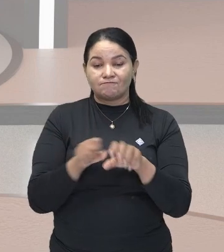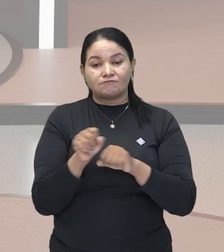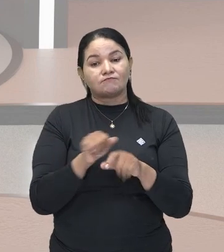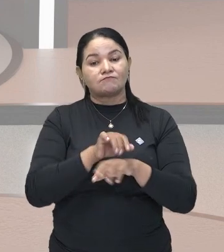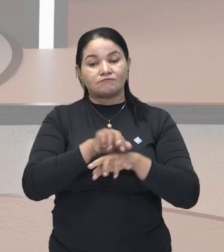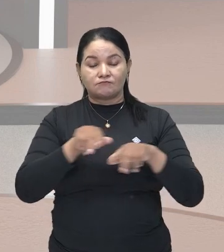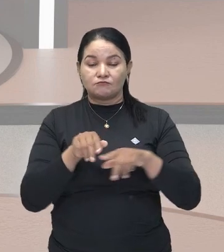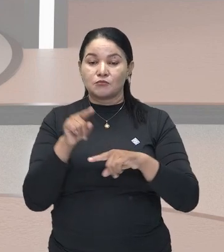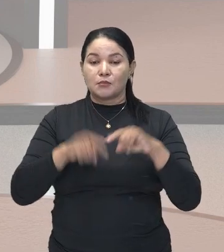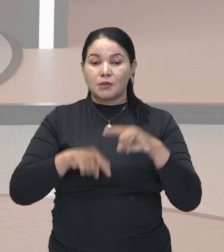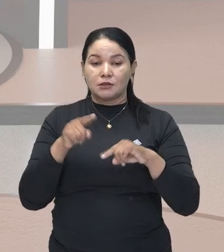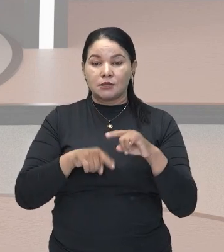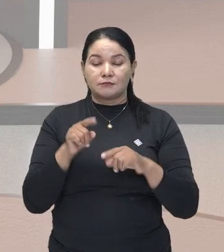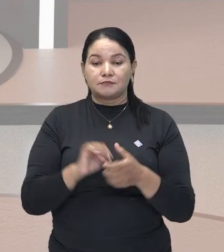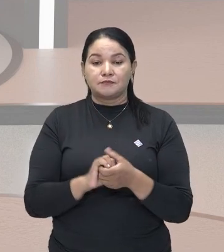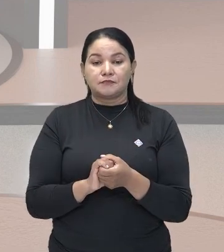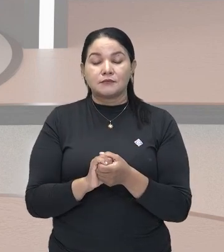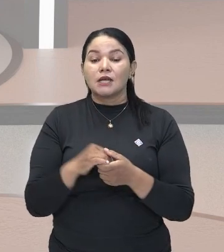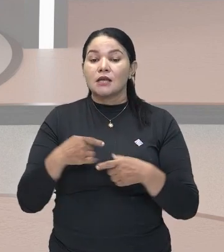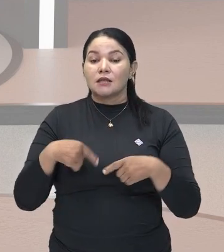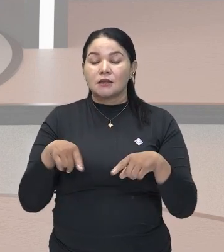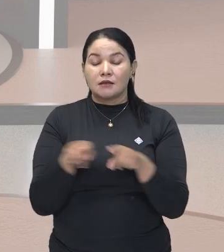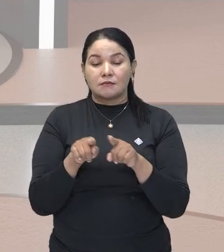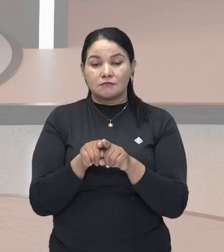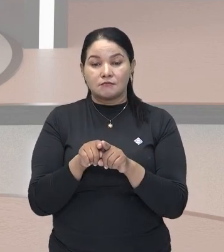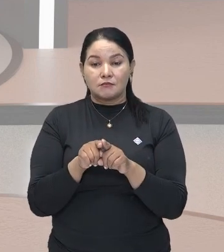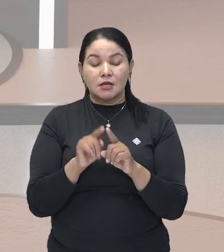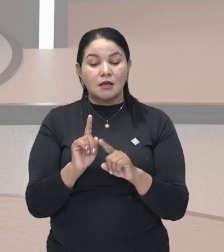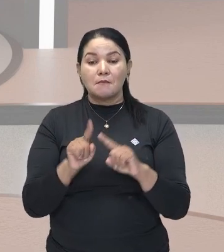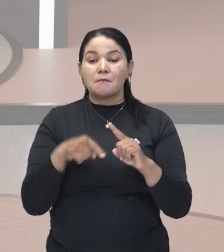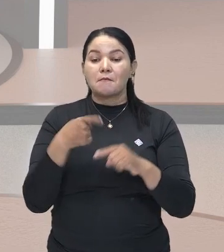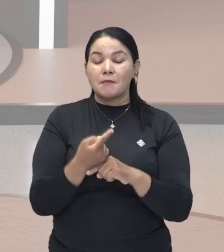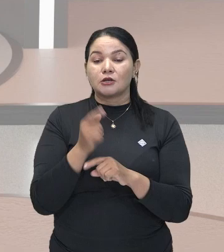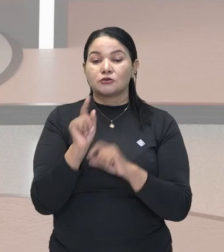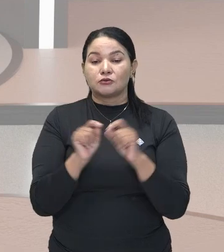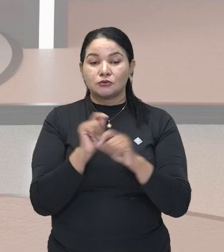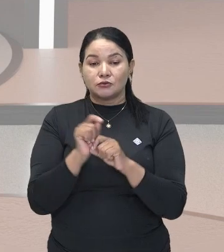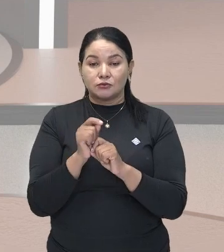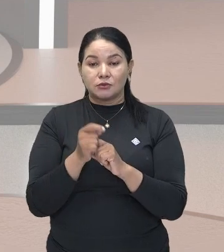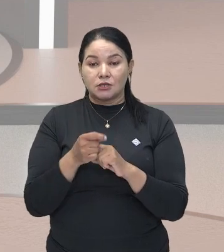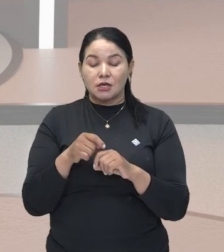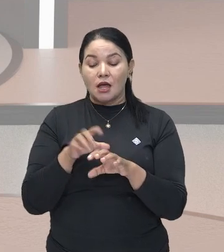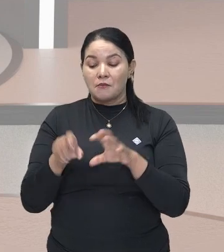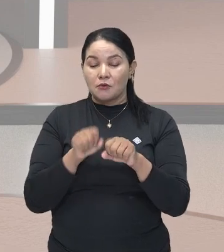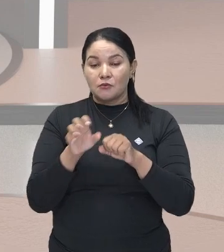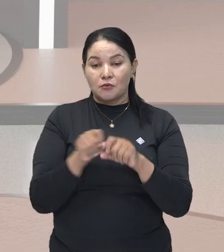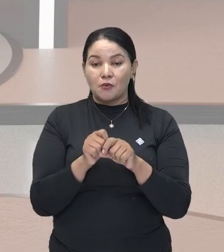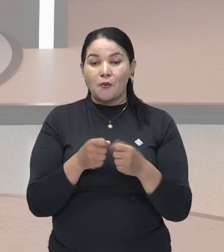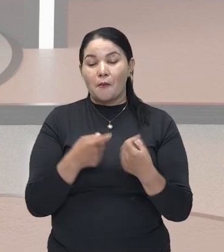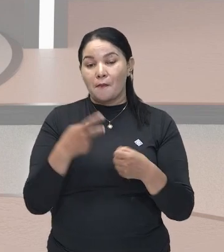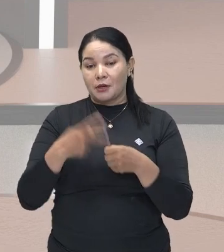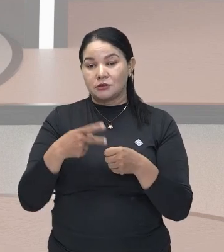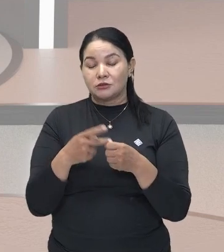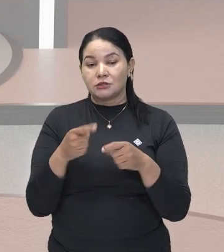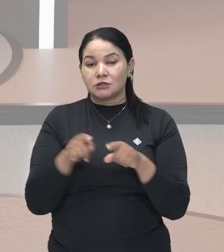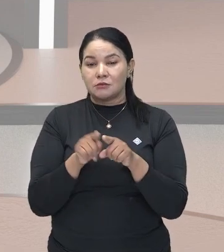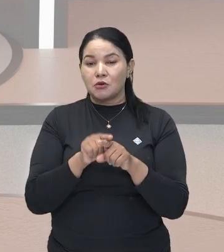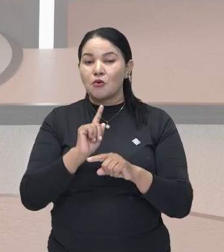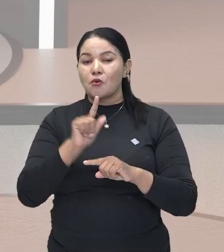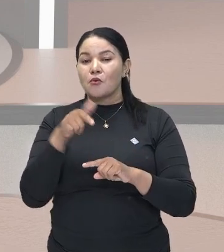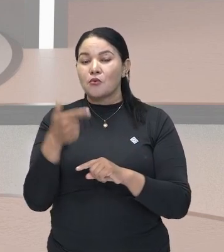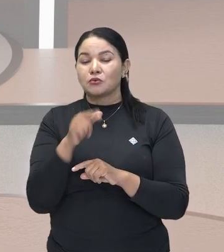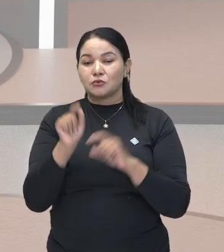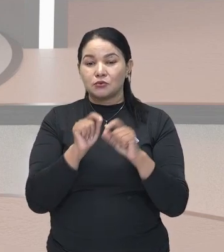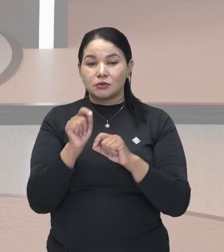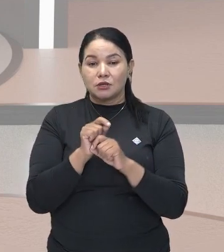Agora, além da exploração do petróleo, né, também vamos ter uma outra grande importância de exploração, que vai ser